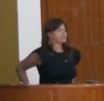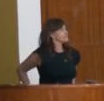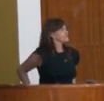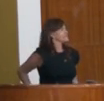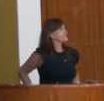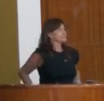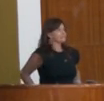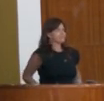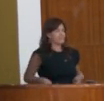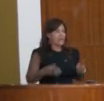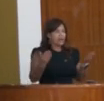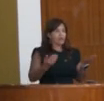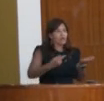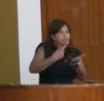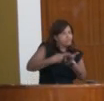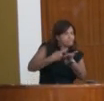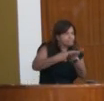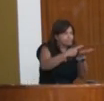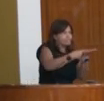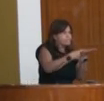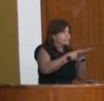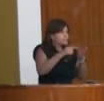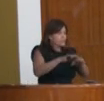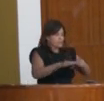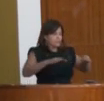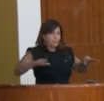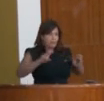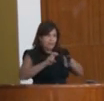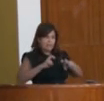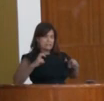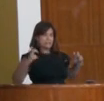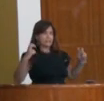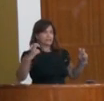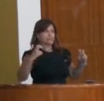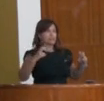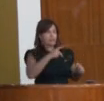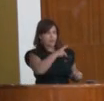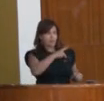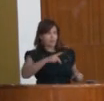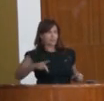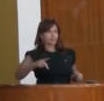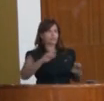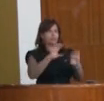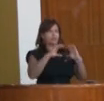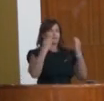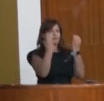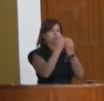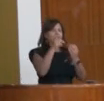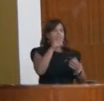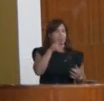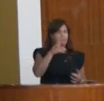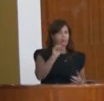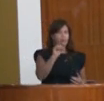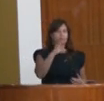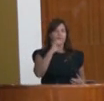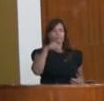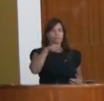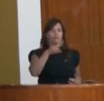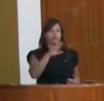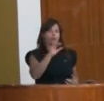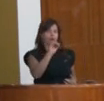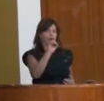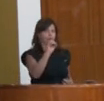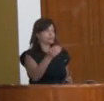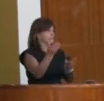Para a composição da mesa, convido o presidente da Câmara, vereador Paulo Conrado.